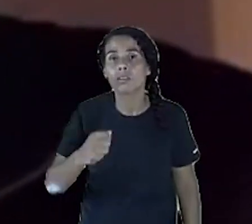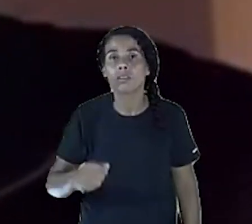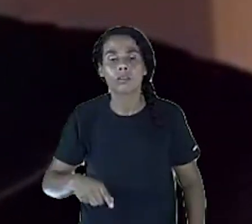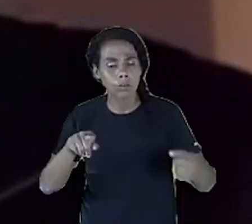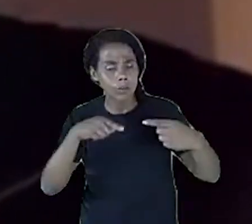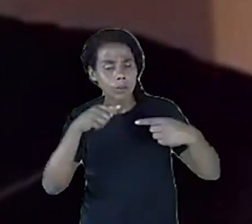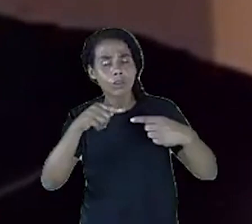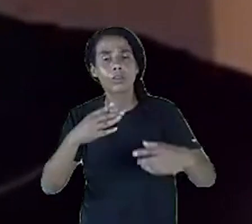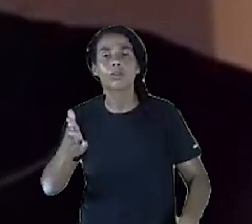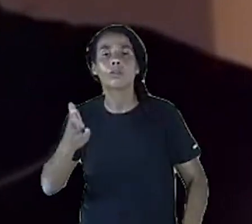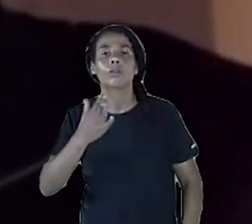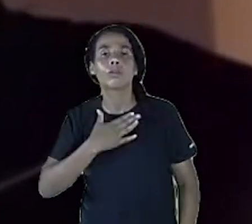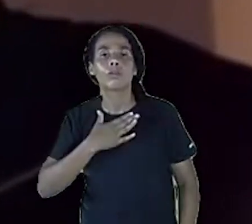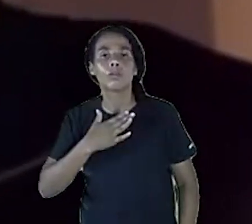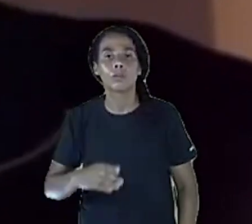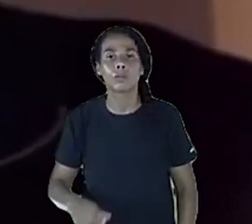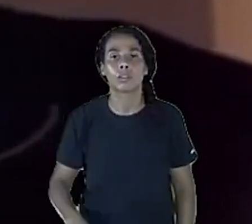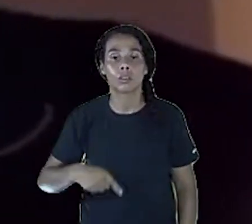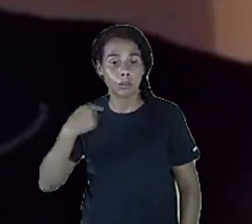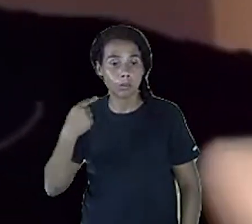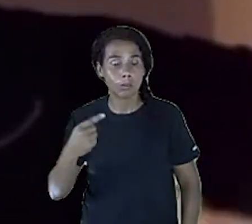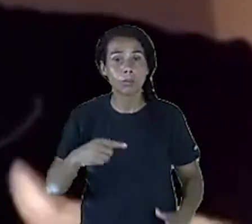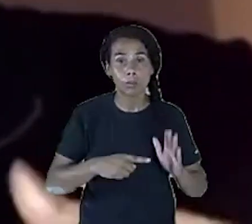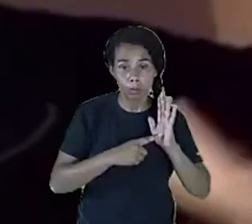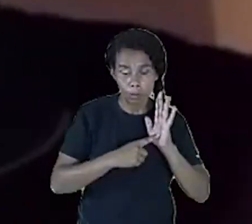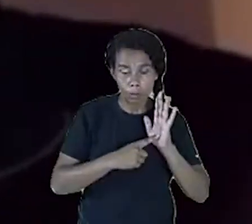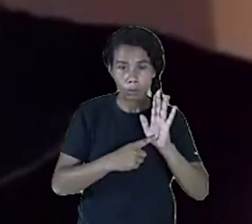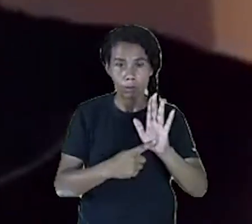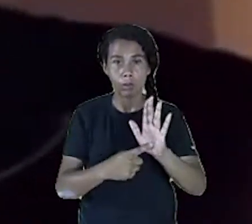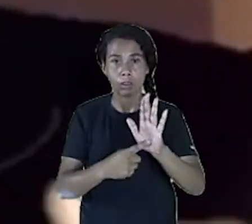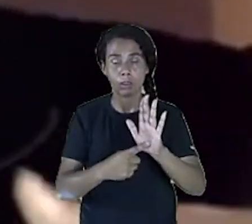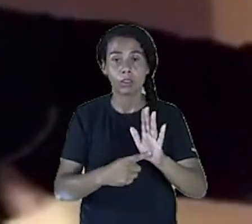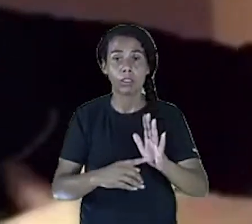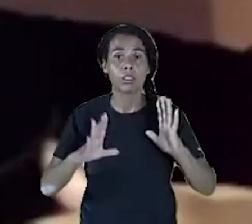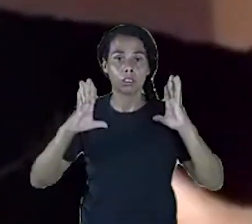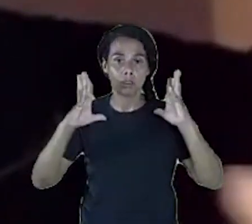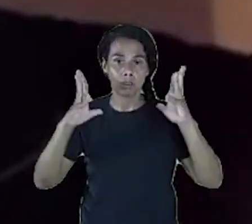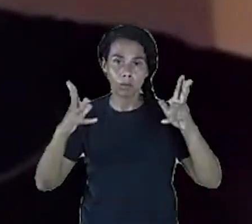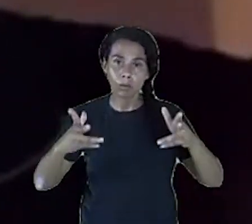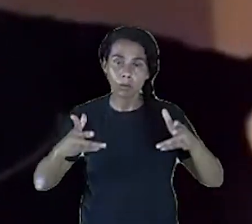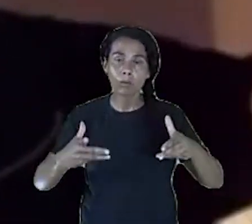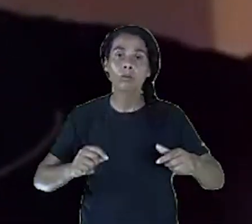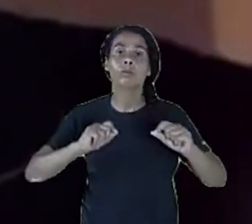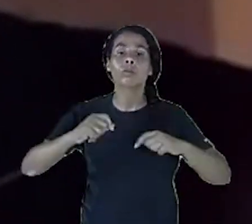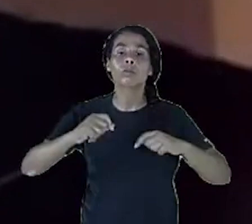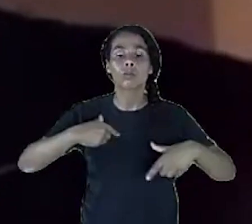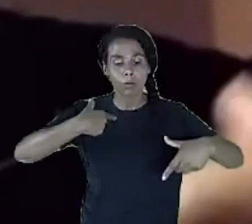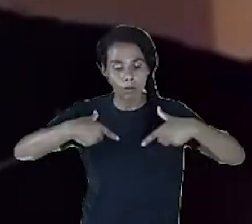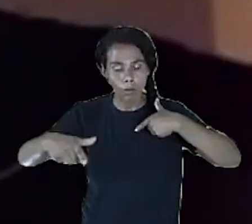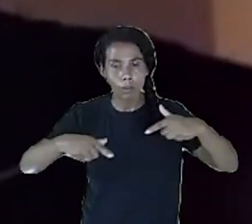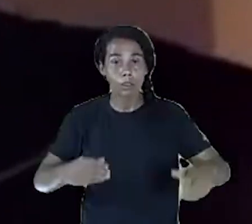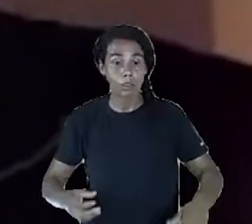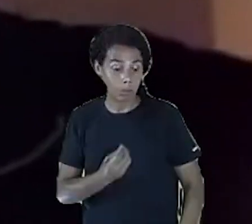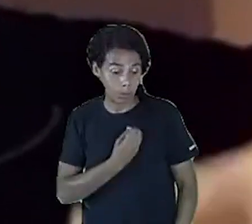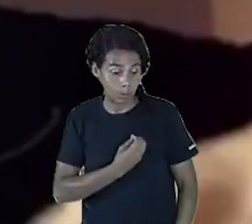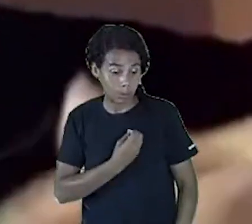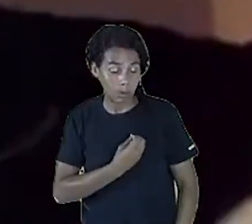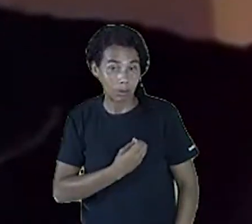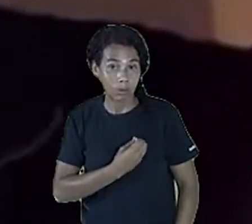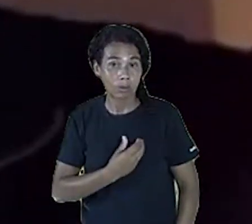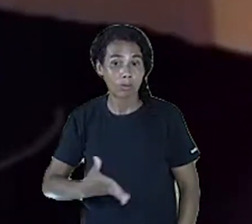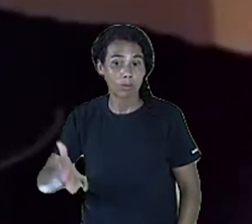testemunho dessas coisas. Então, meu trabalho foi isso, minha vida e meu